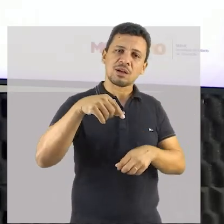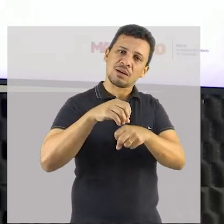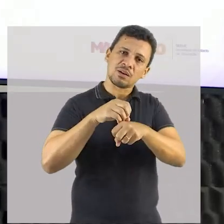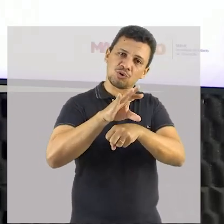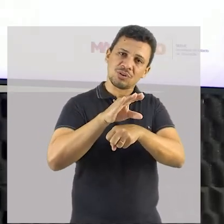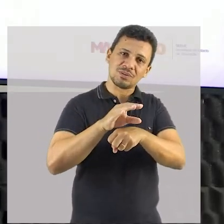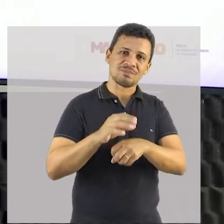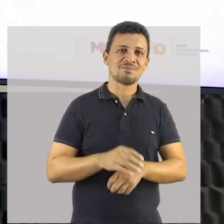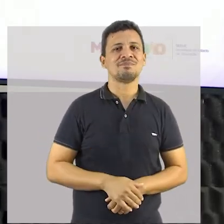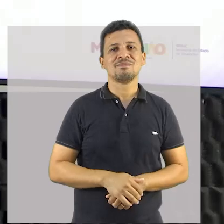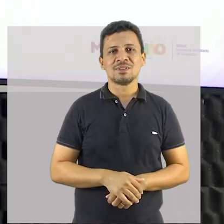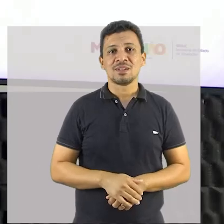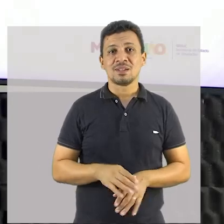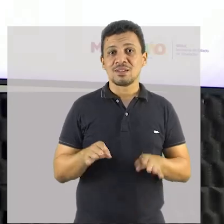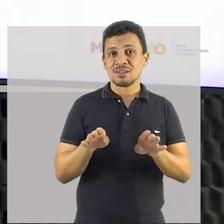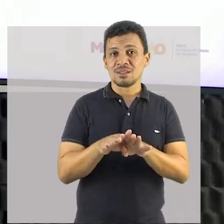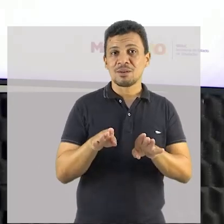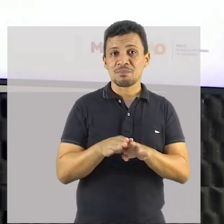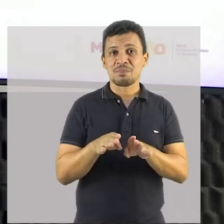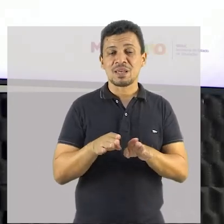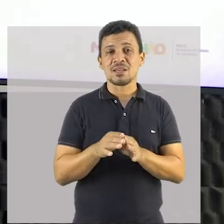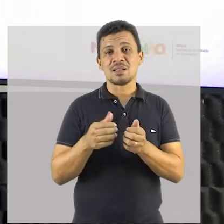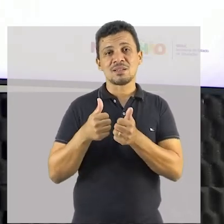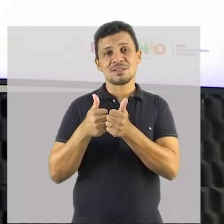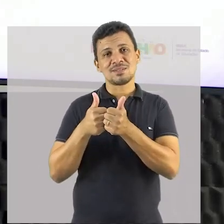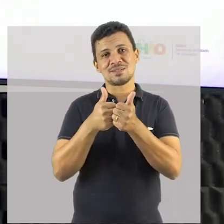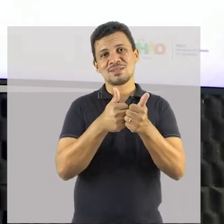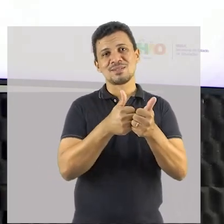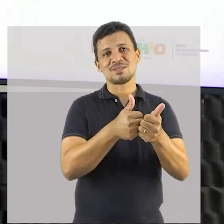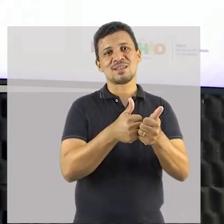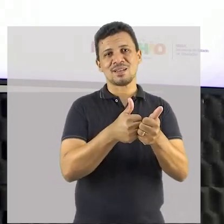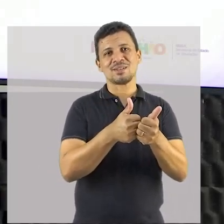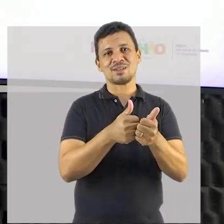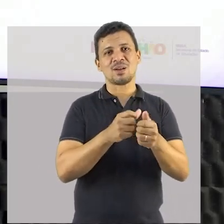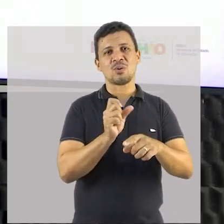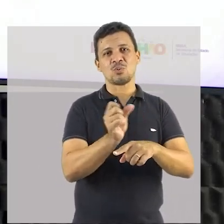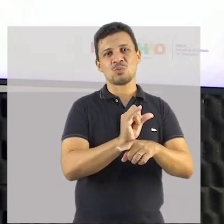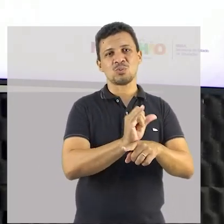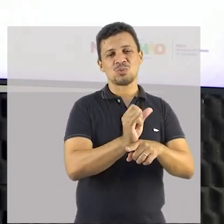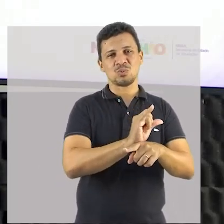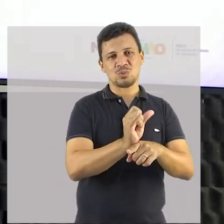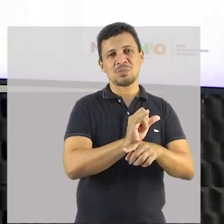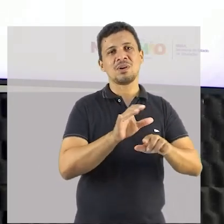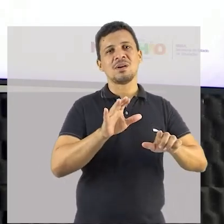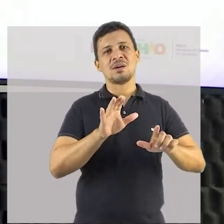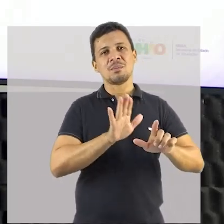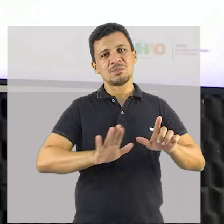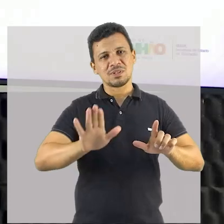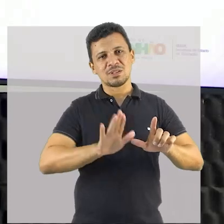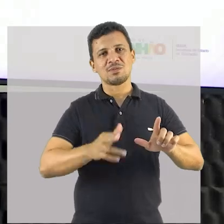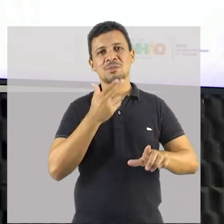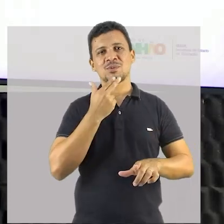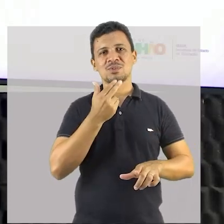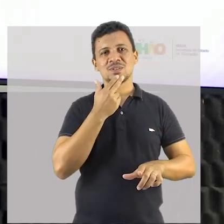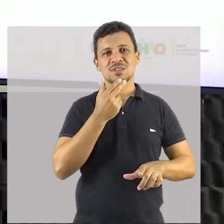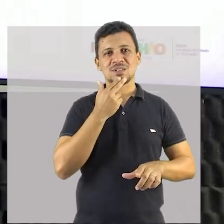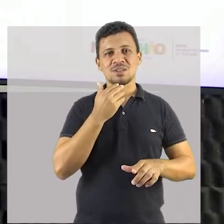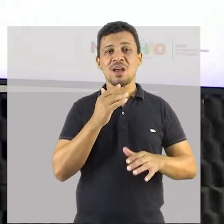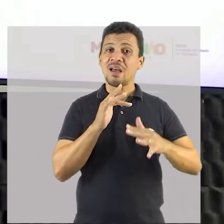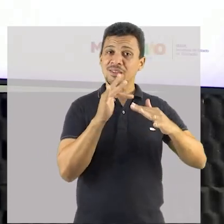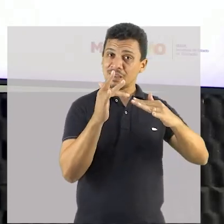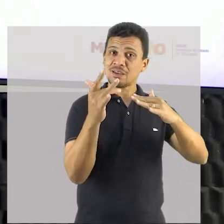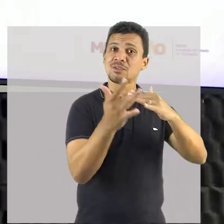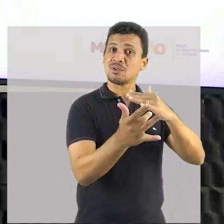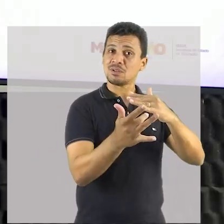dica para você. Não esquece de seguir a página, né? Segue aqui o nosso canal, Plataforma Gonçalves Dias, vai lá na nossa rede